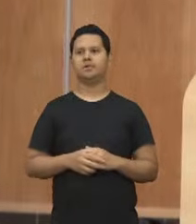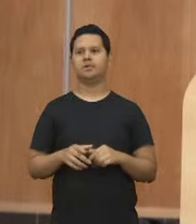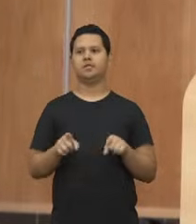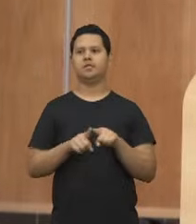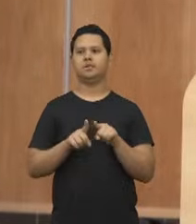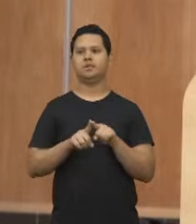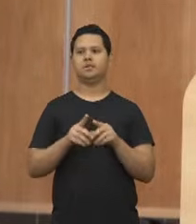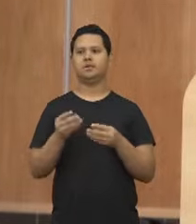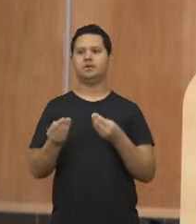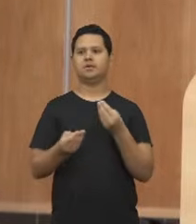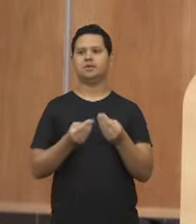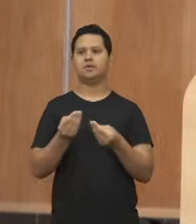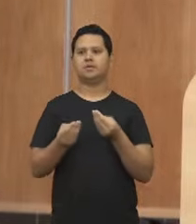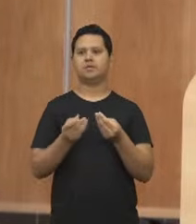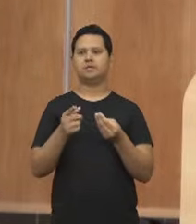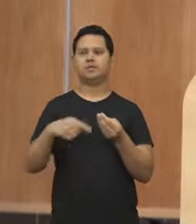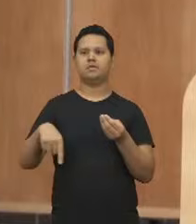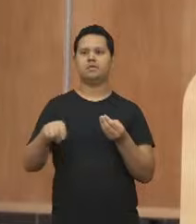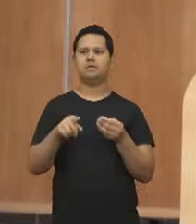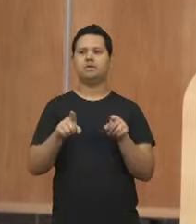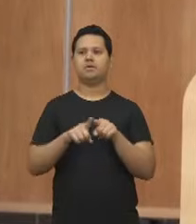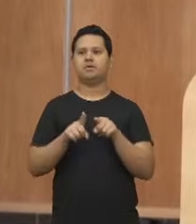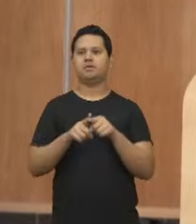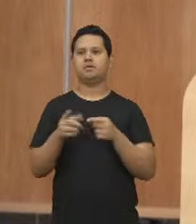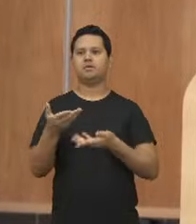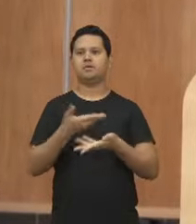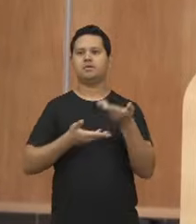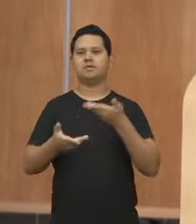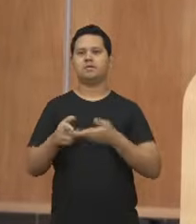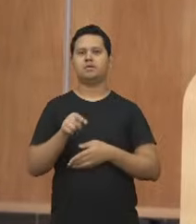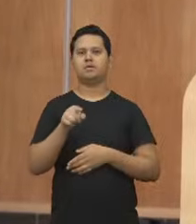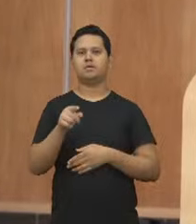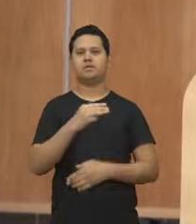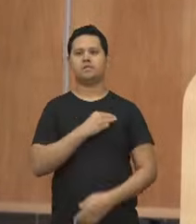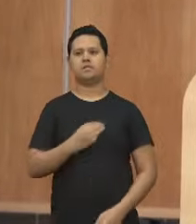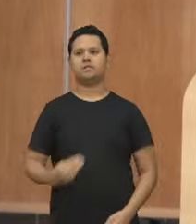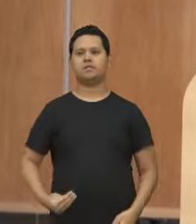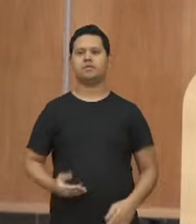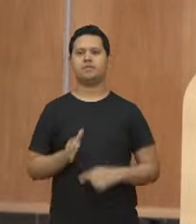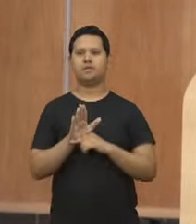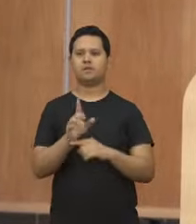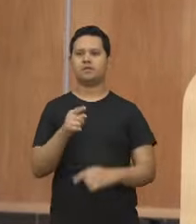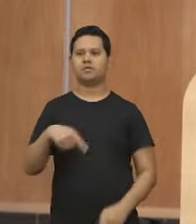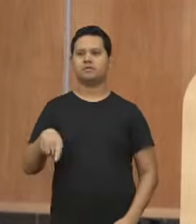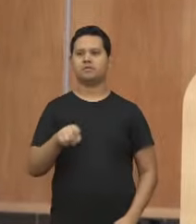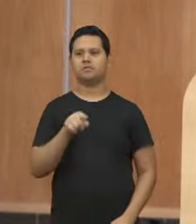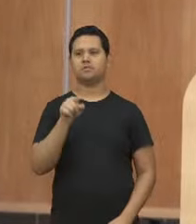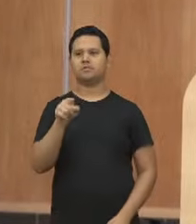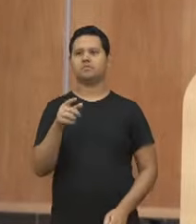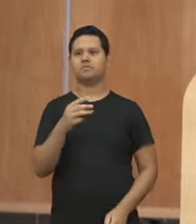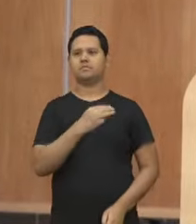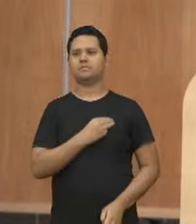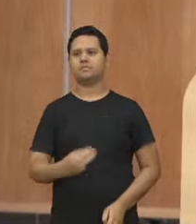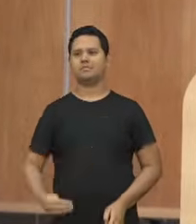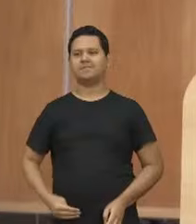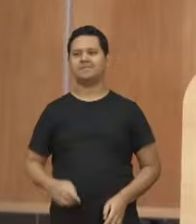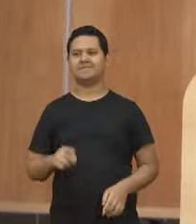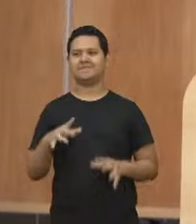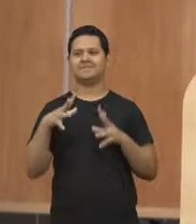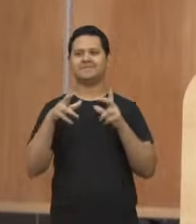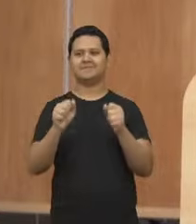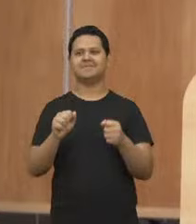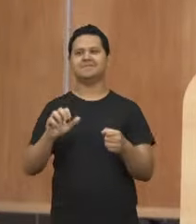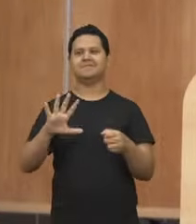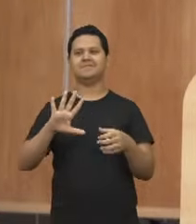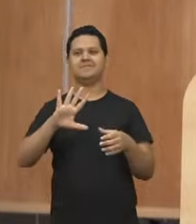que o dinheiro que é arrecadado no município, que ele vai ser trabalhado no município. Então, para que a gente possa saber tudo que é